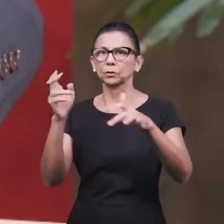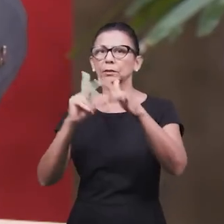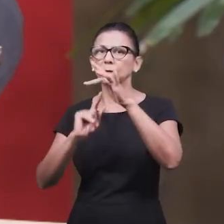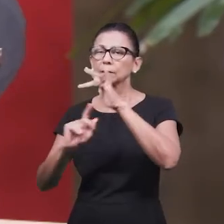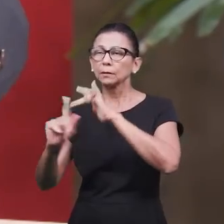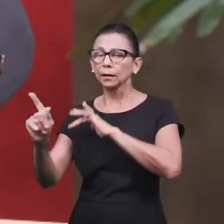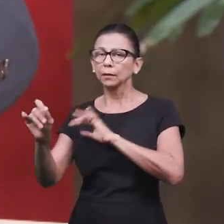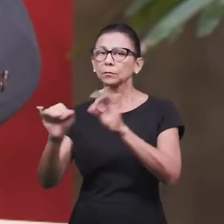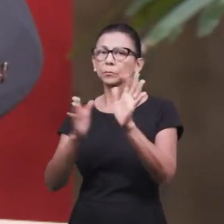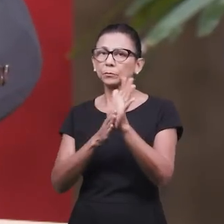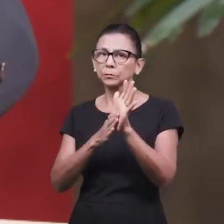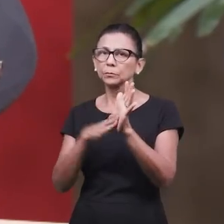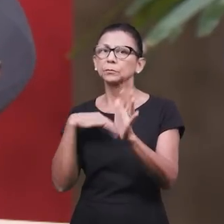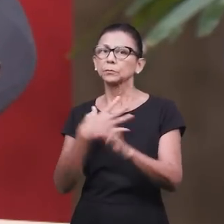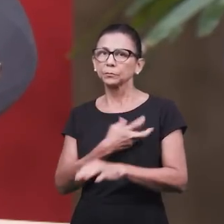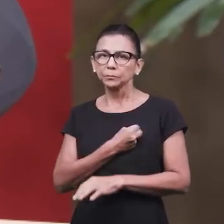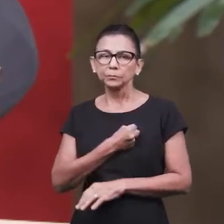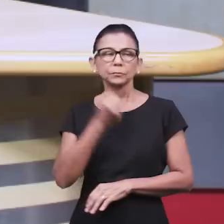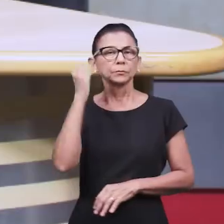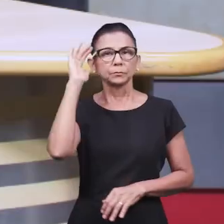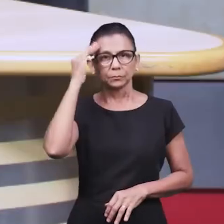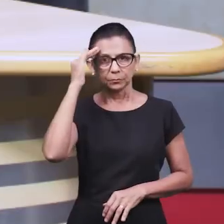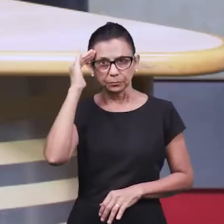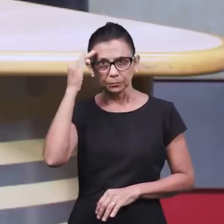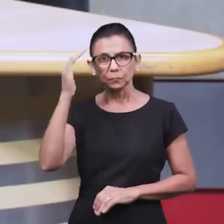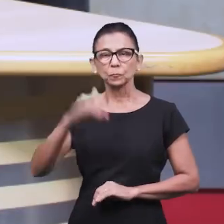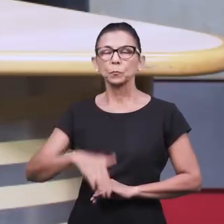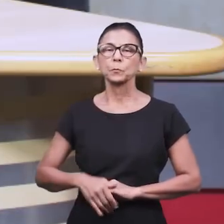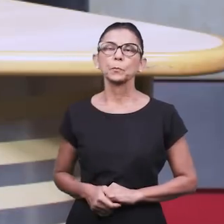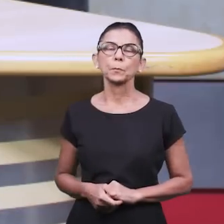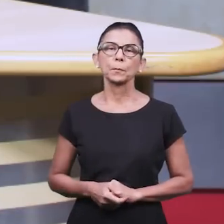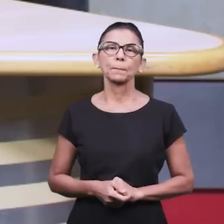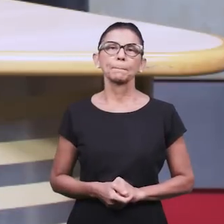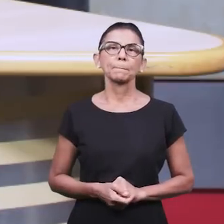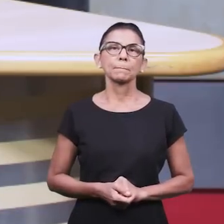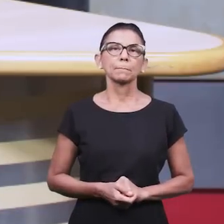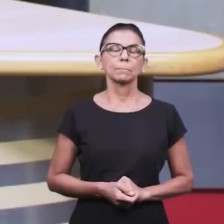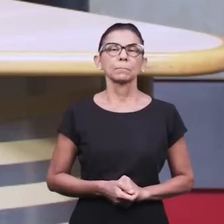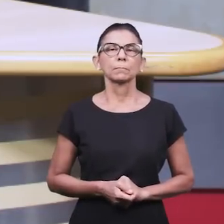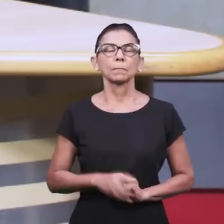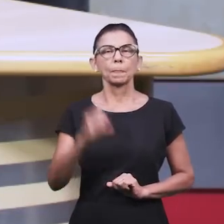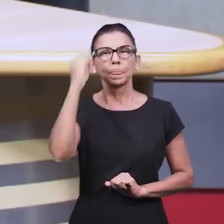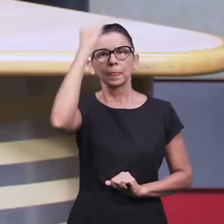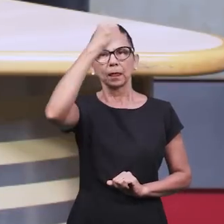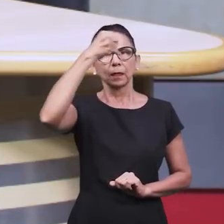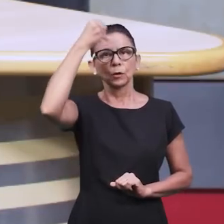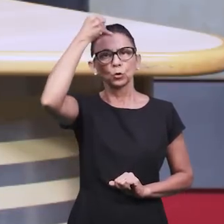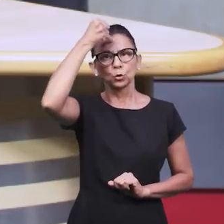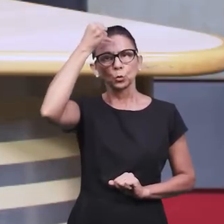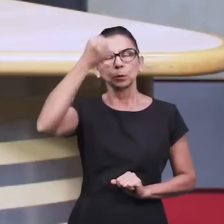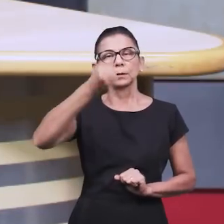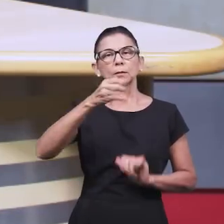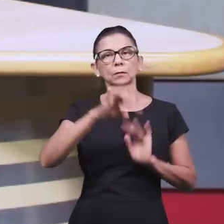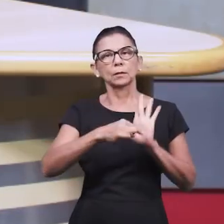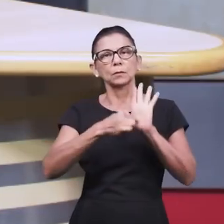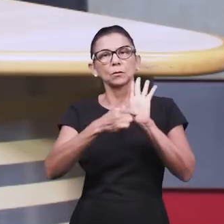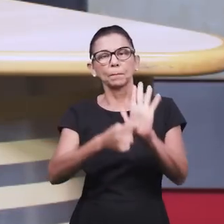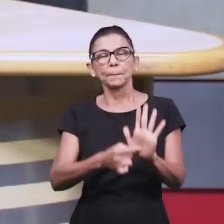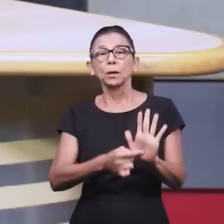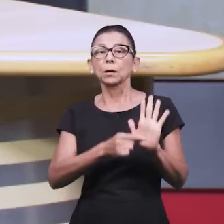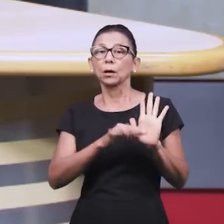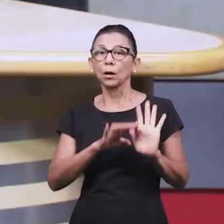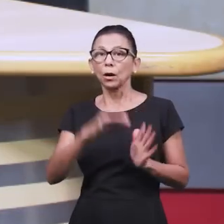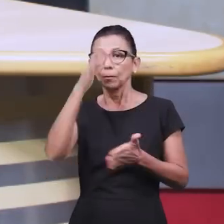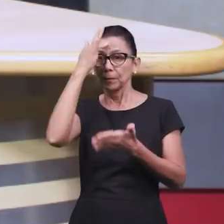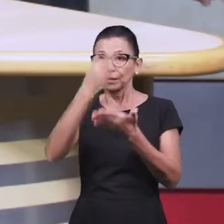evangelho eterno, que é o projeto. Você está entendendo? Uhum. Então, assim como Judas escreve a batalhar pela fé lá na